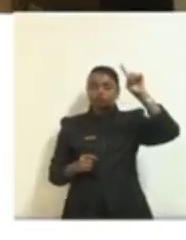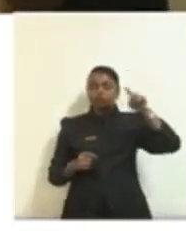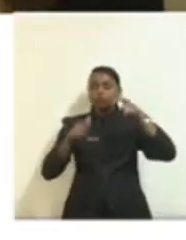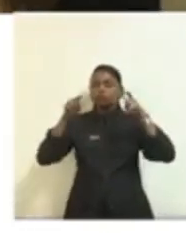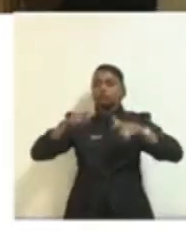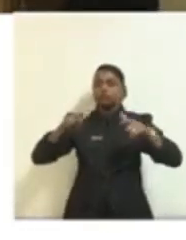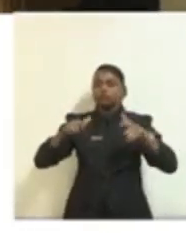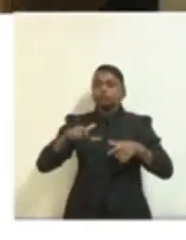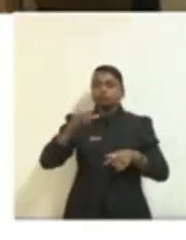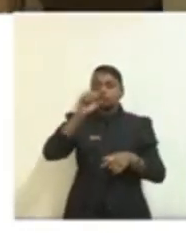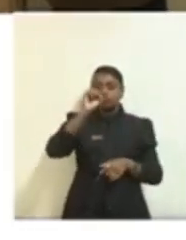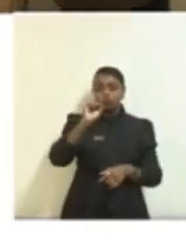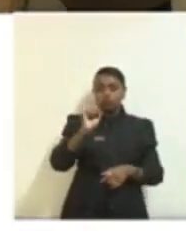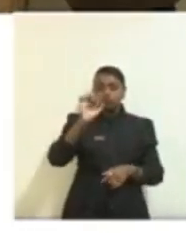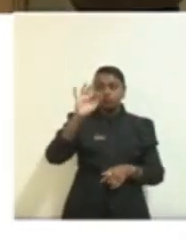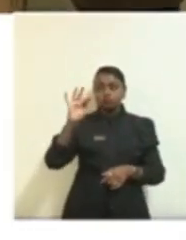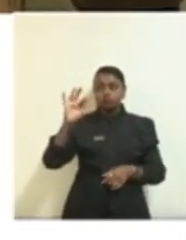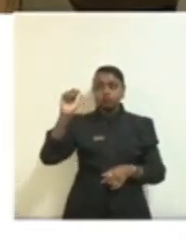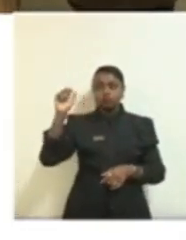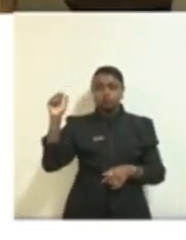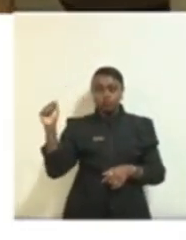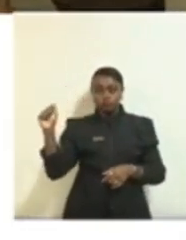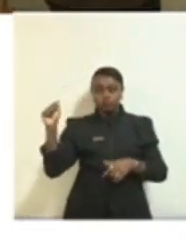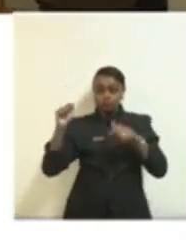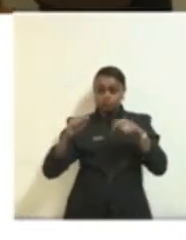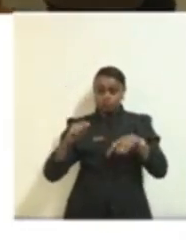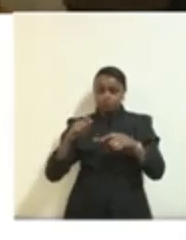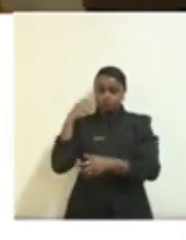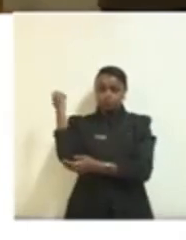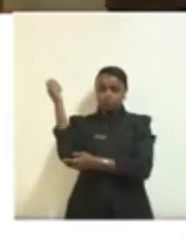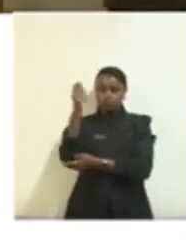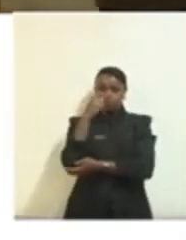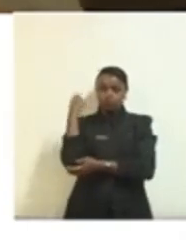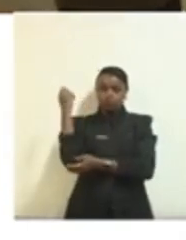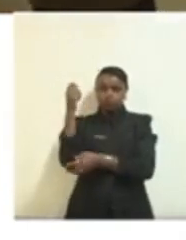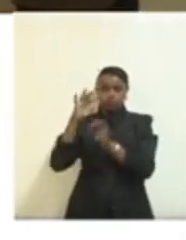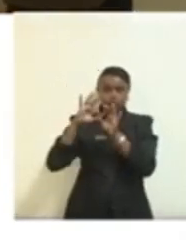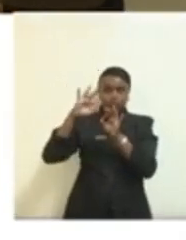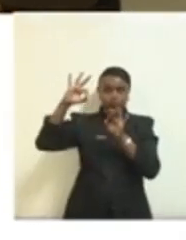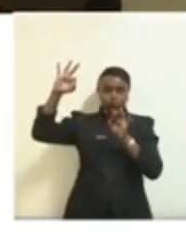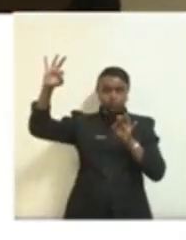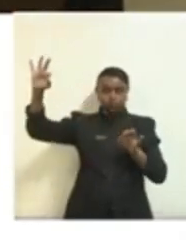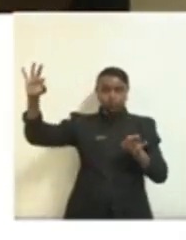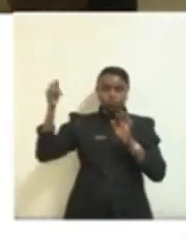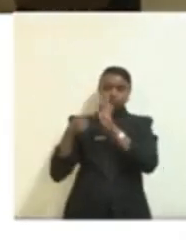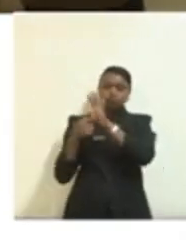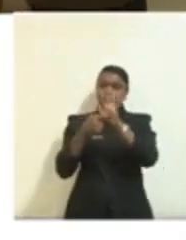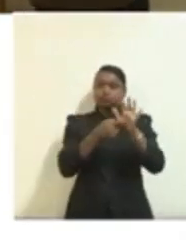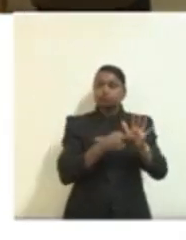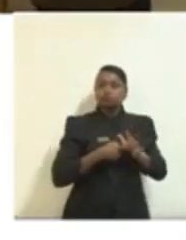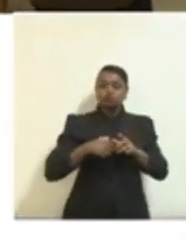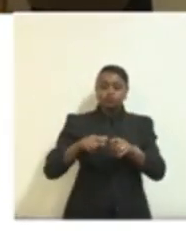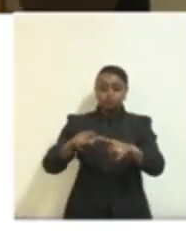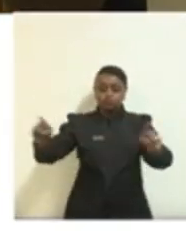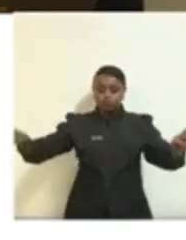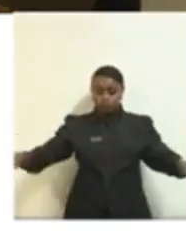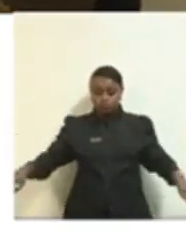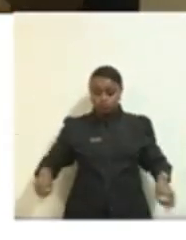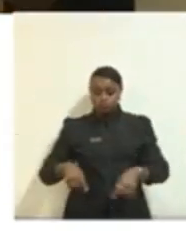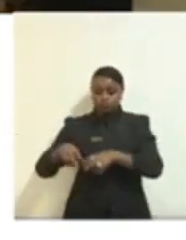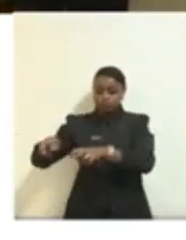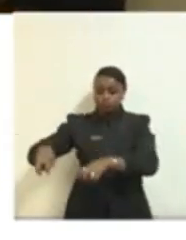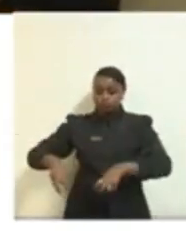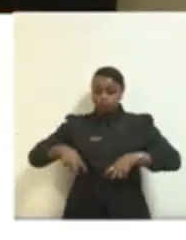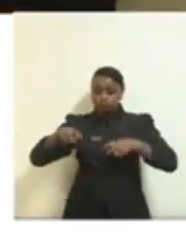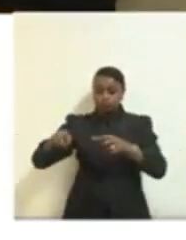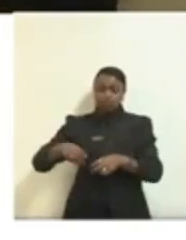Assis, que é no Bioma Pampa, na campanha. E nós comprovamos que já eram campos desde antes da chegada dos